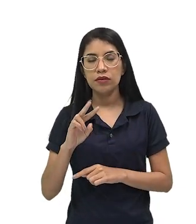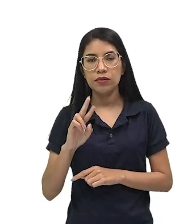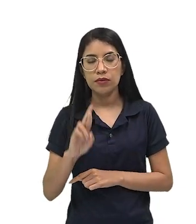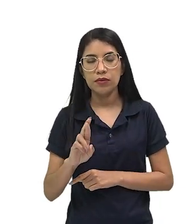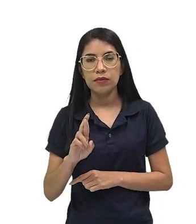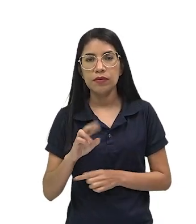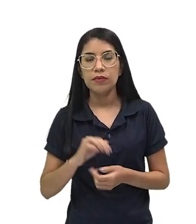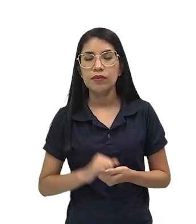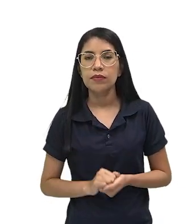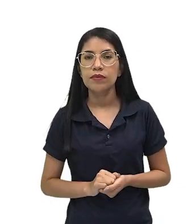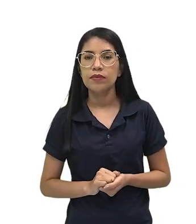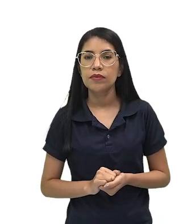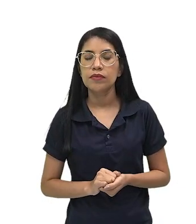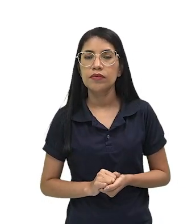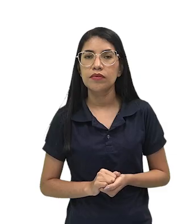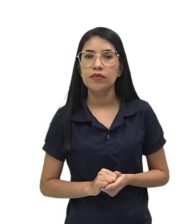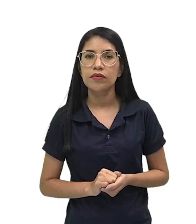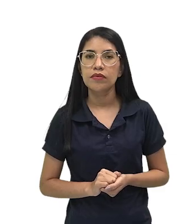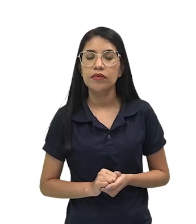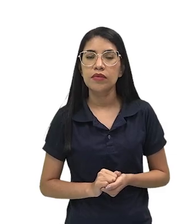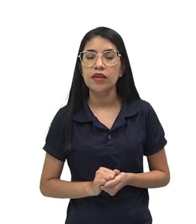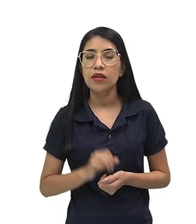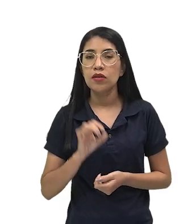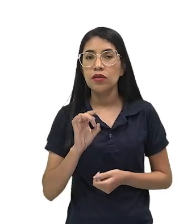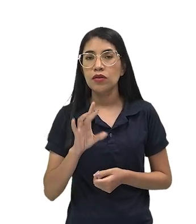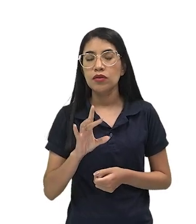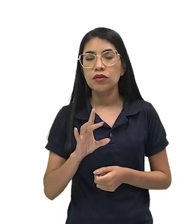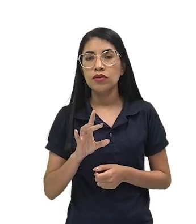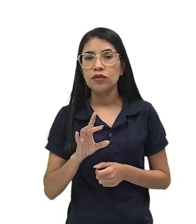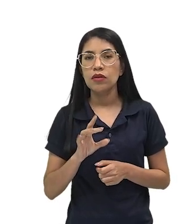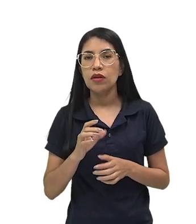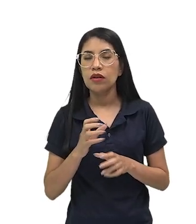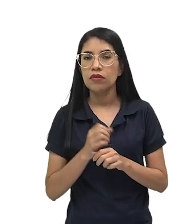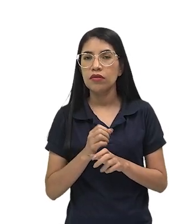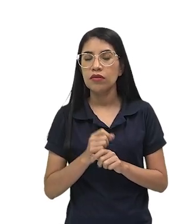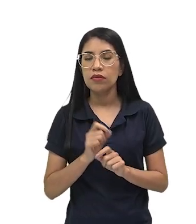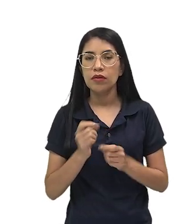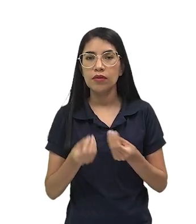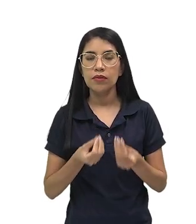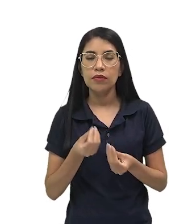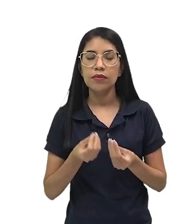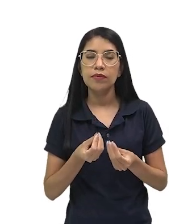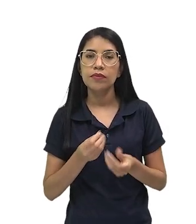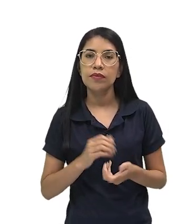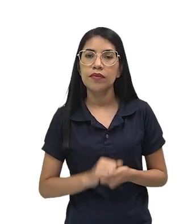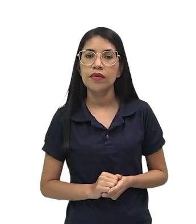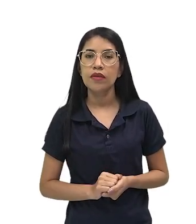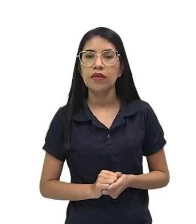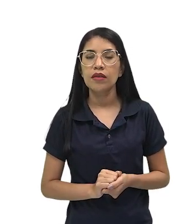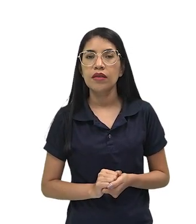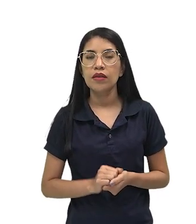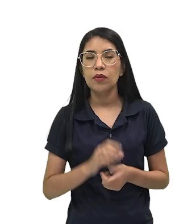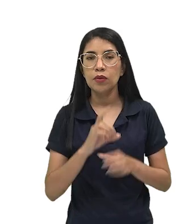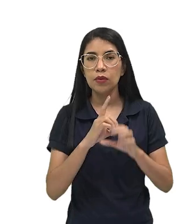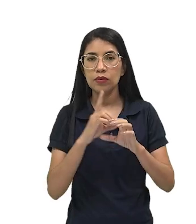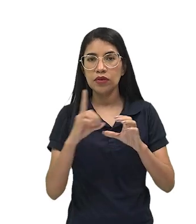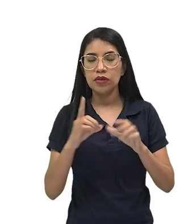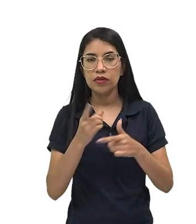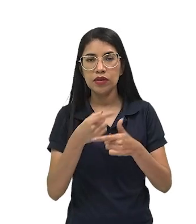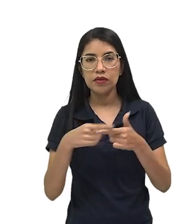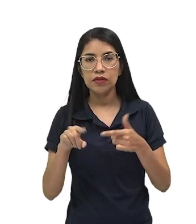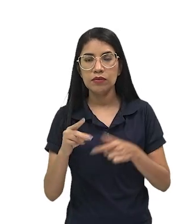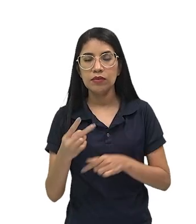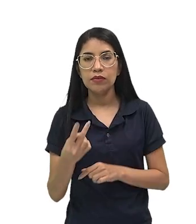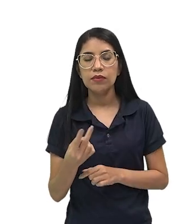se o diâmetro é 2 vezes o raio, basta que você pegue o diâmetro e divida por 2. Não é isso?